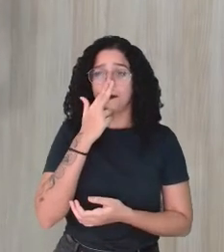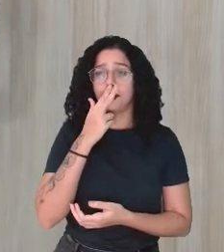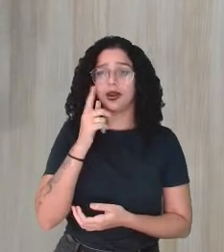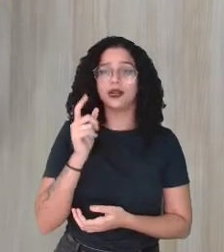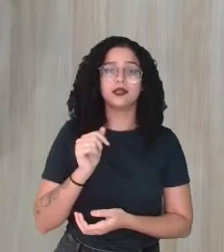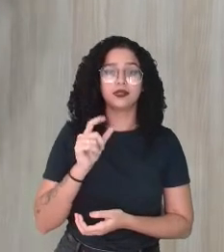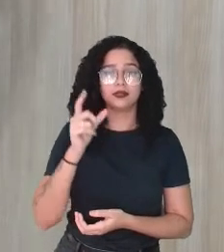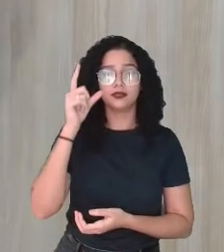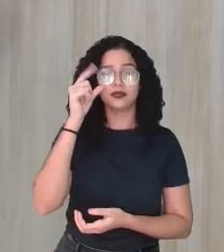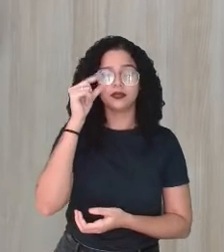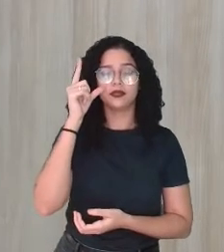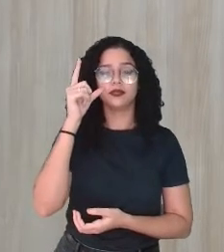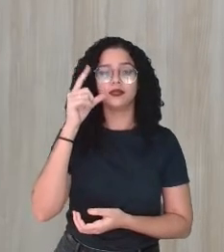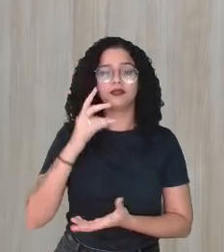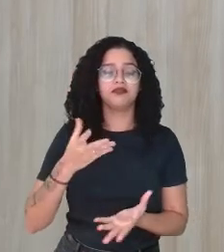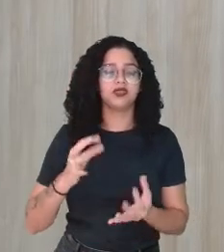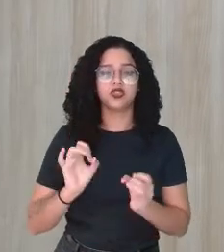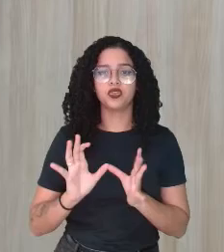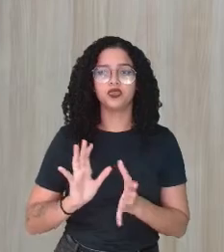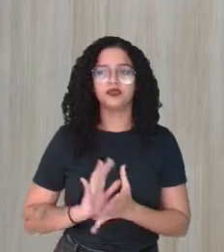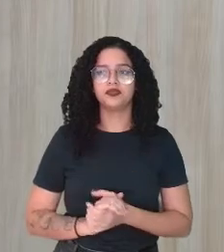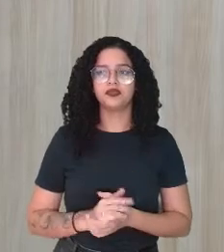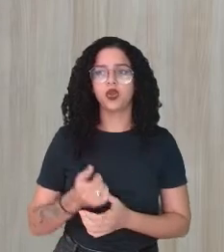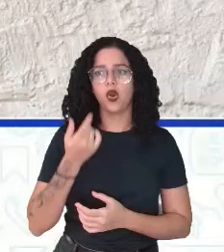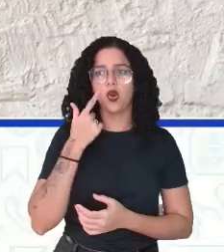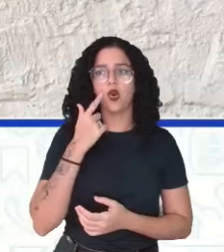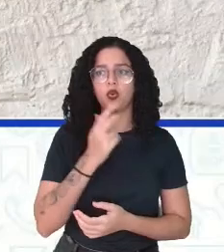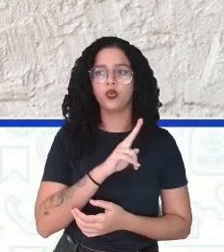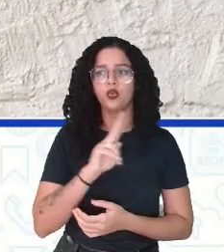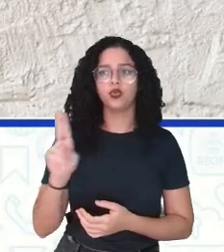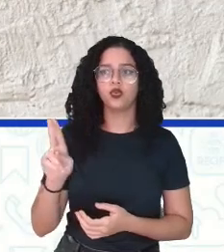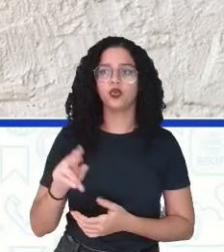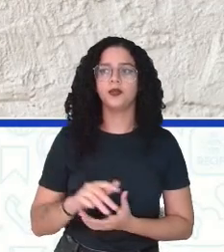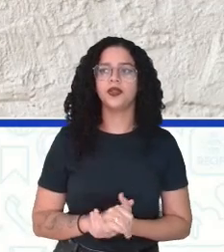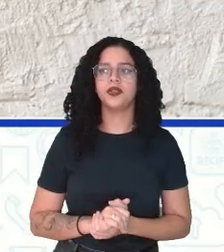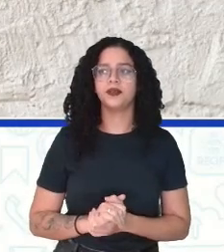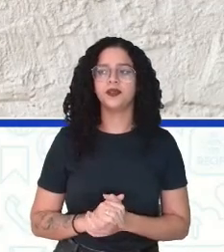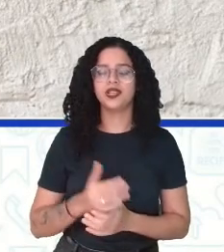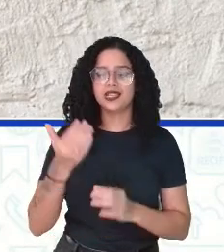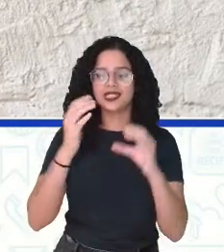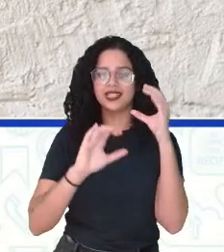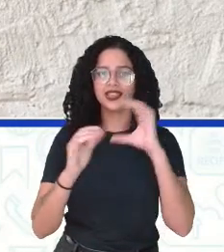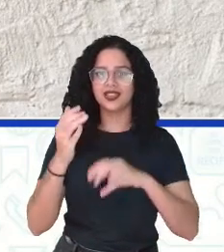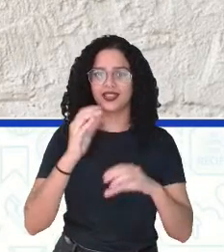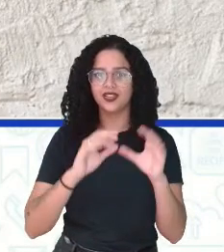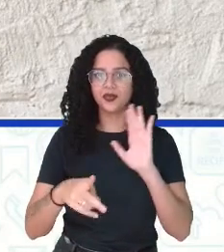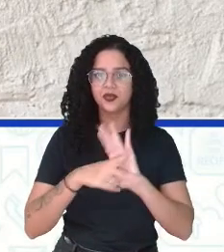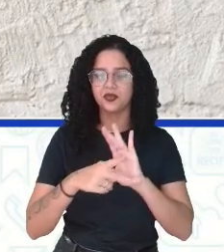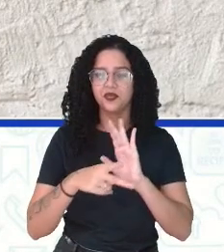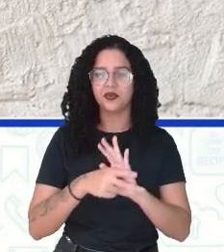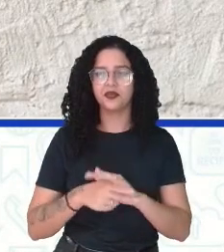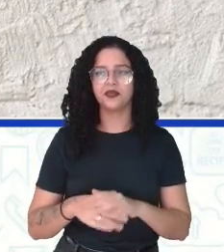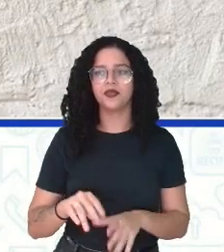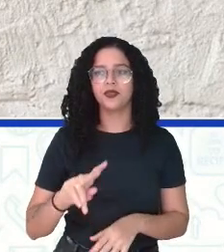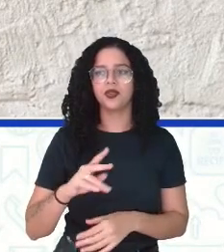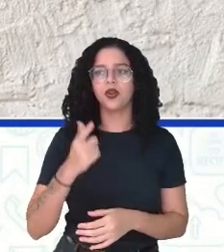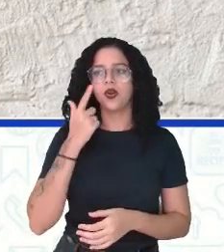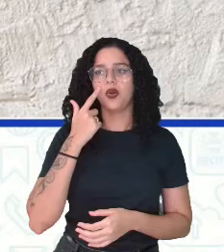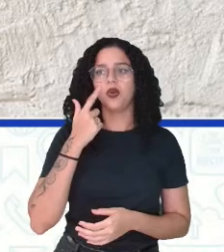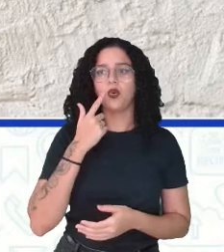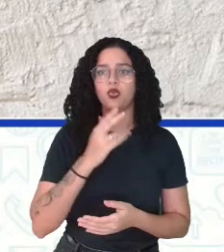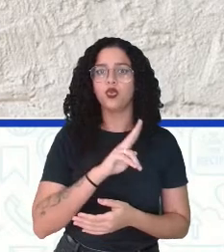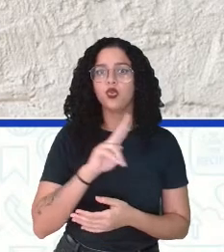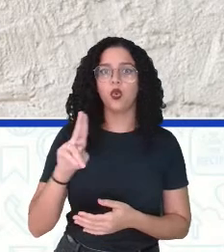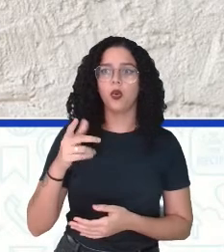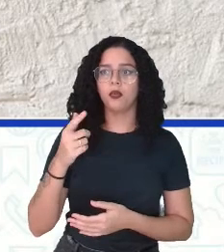né, professora? Exatamente. E aí, ó, olha o nome da gente, o nome científico dos seres humanos, Homo sapiens